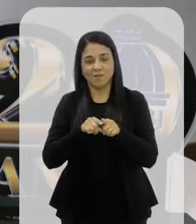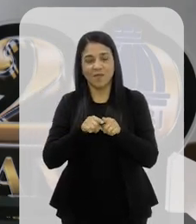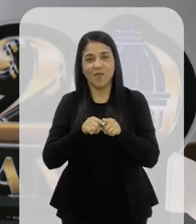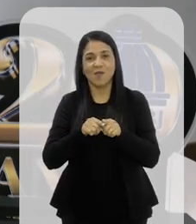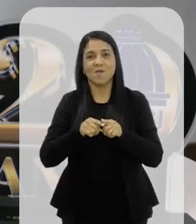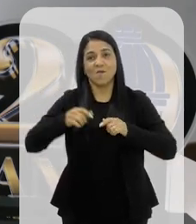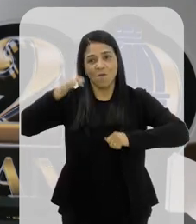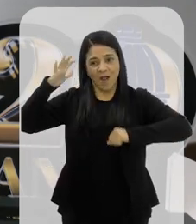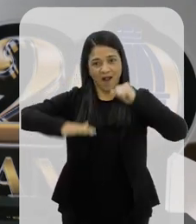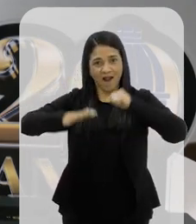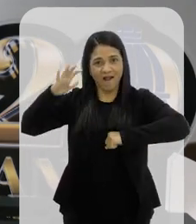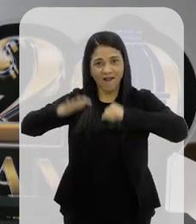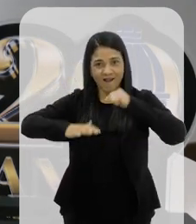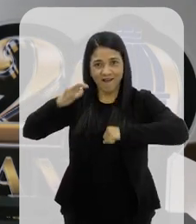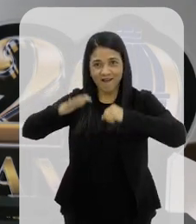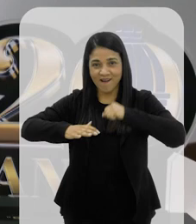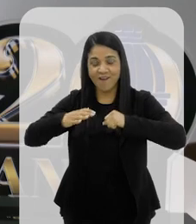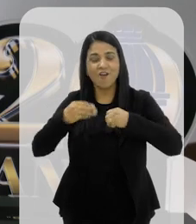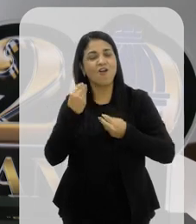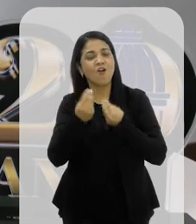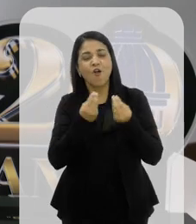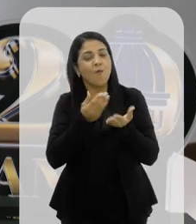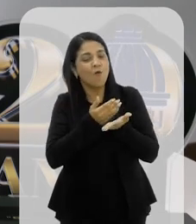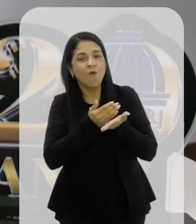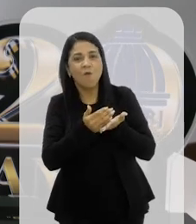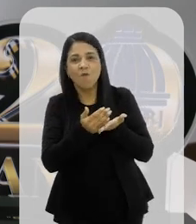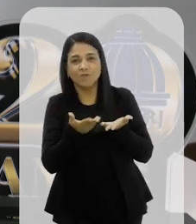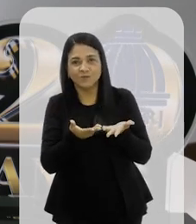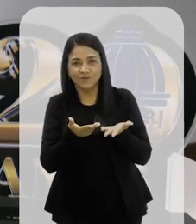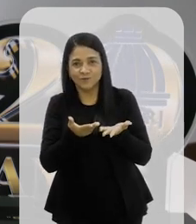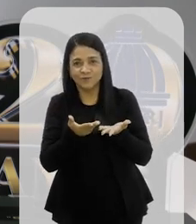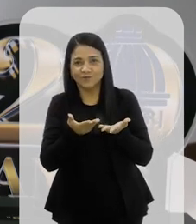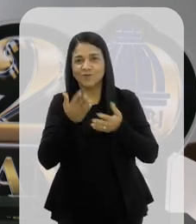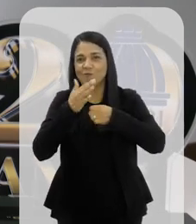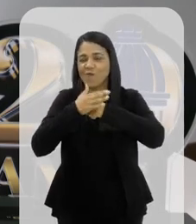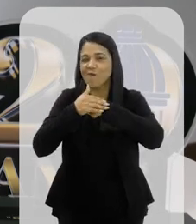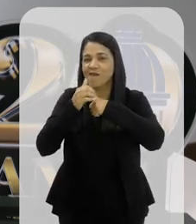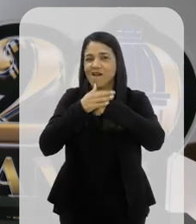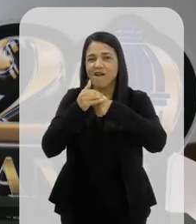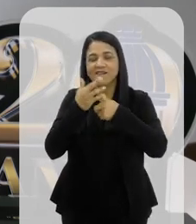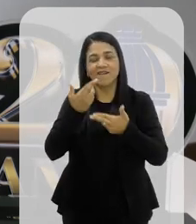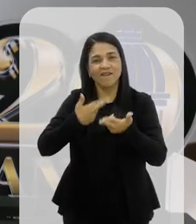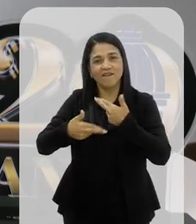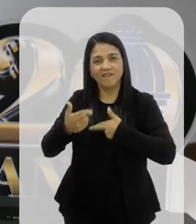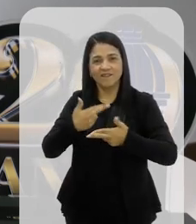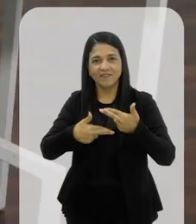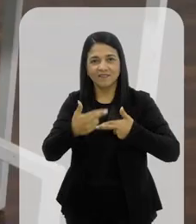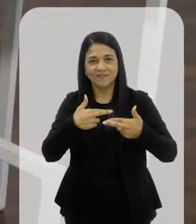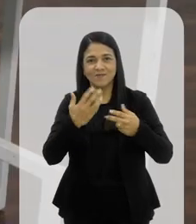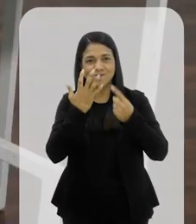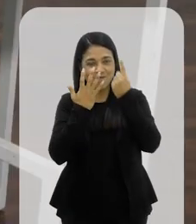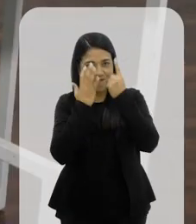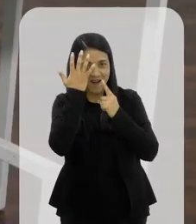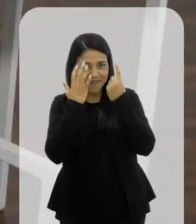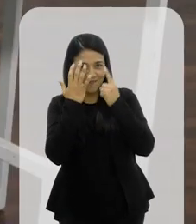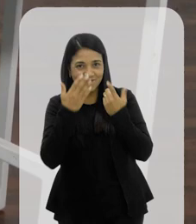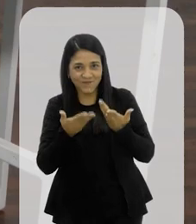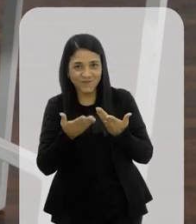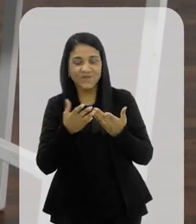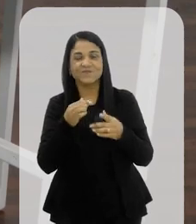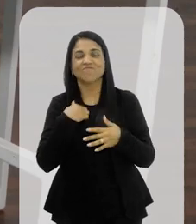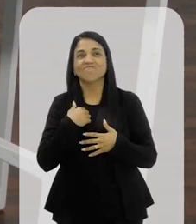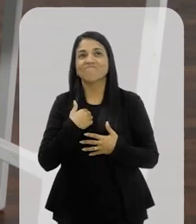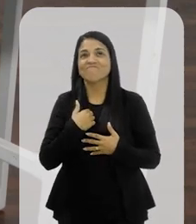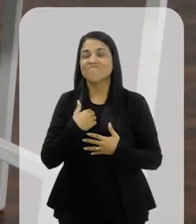Salgueiro né E aí J como é que começou essa tua esse teu carinho essa tua relação com o carnaval Nossa